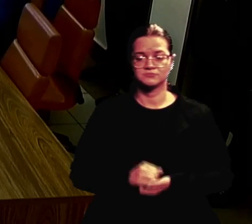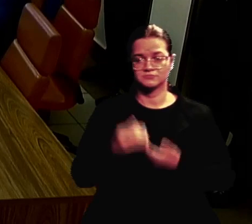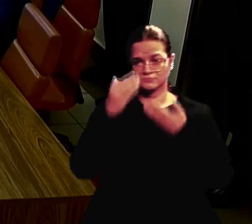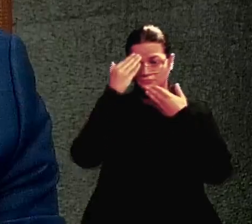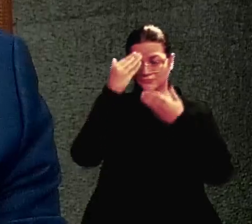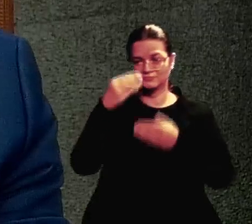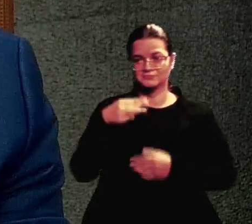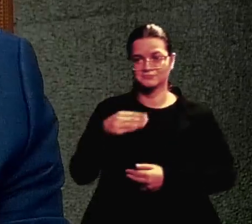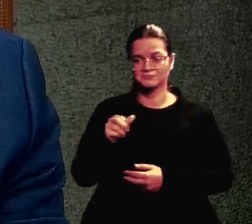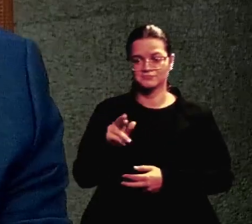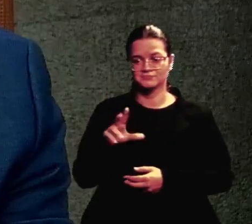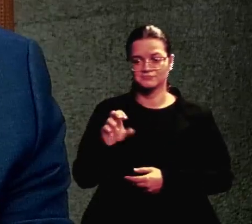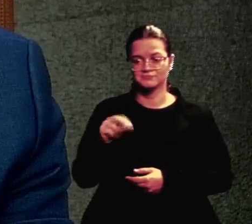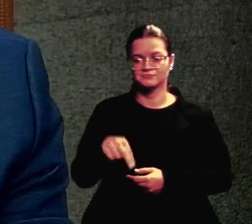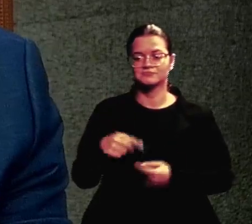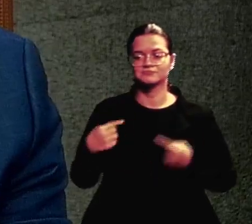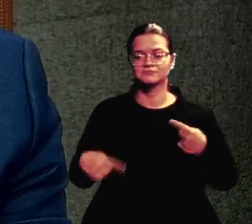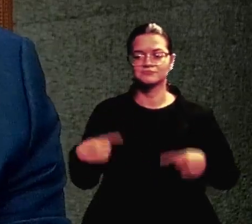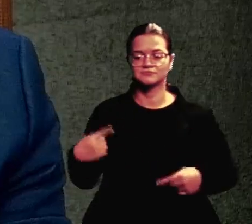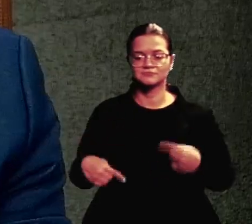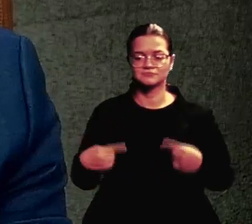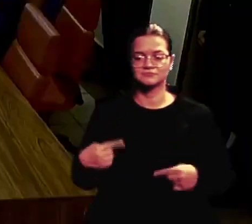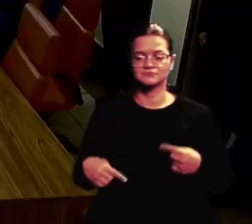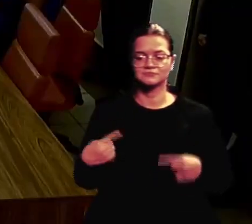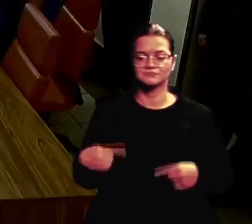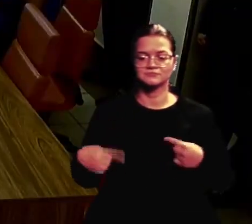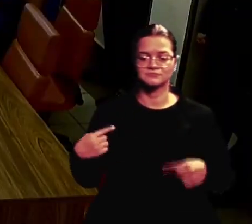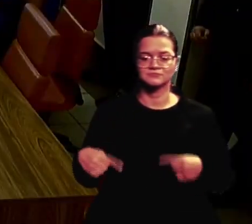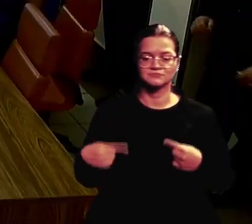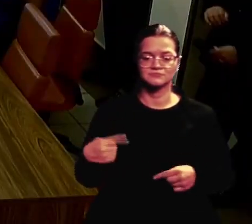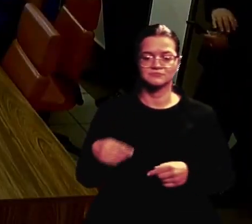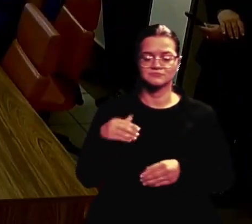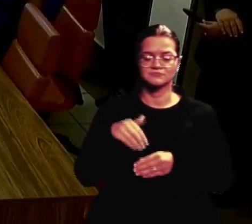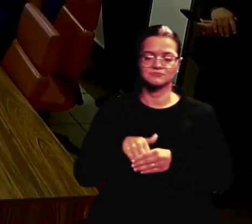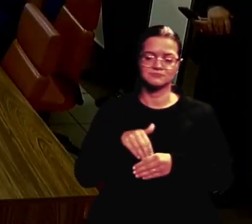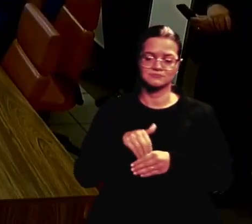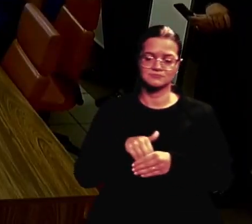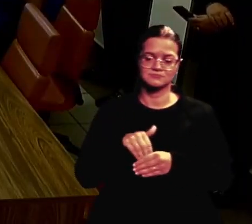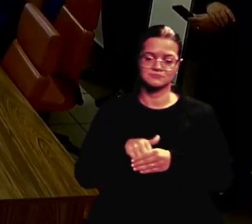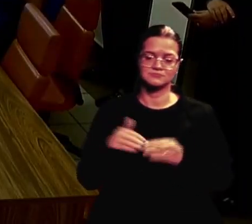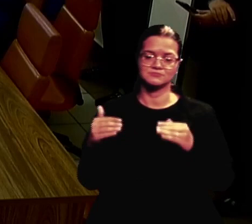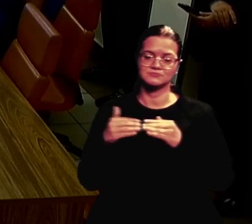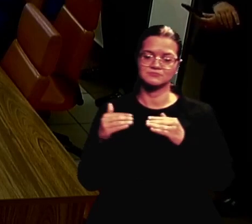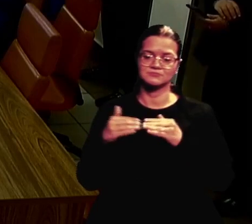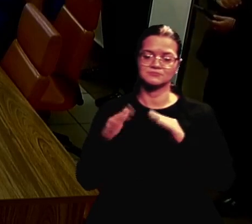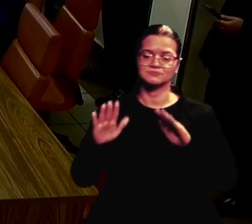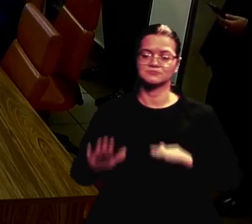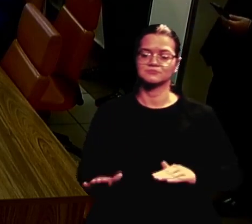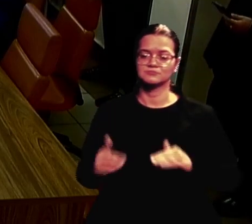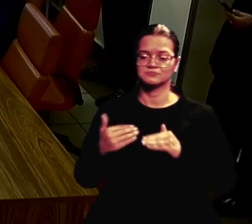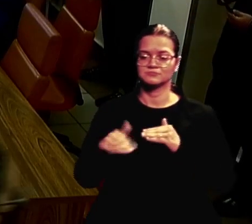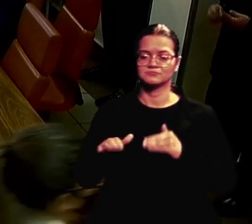Obrigado, vereador Marlon. O projeto está em discussão. O projeto está em votação. Favorável se